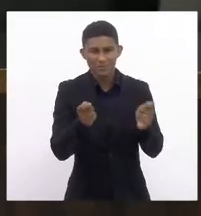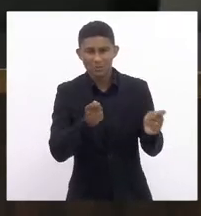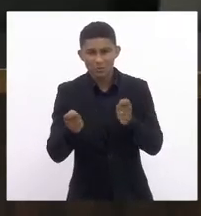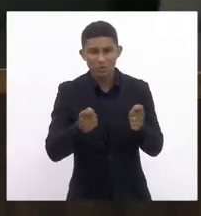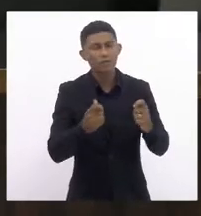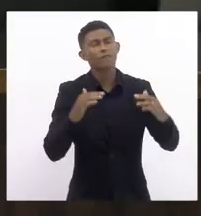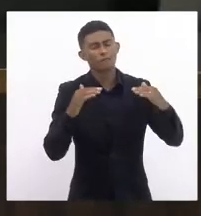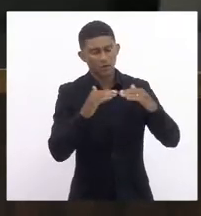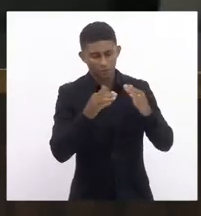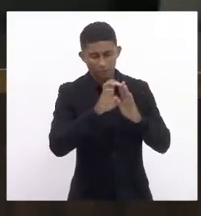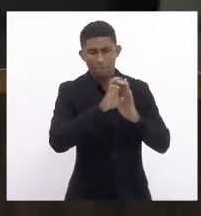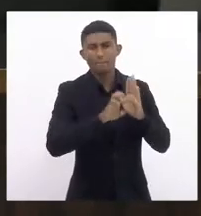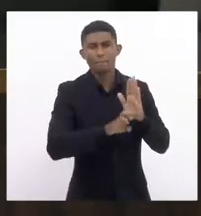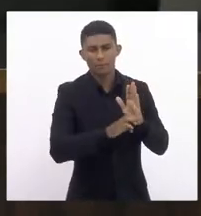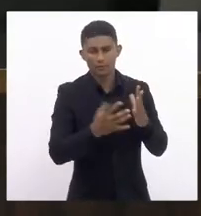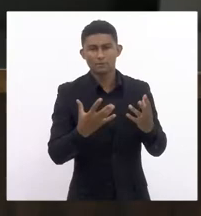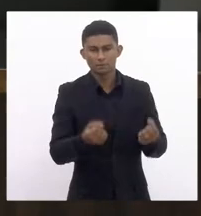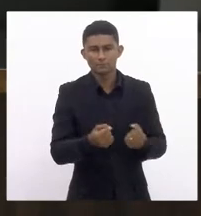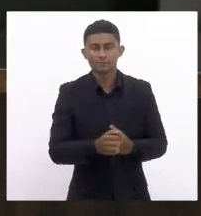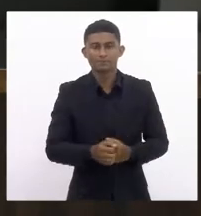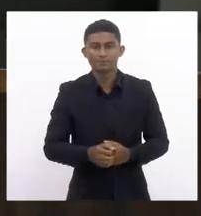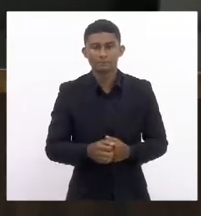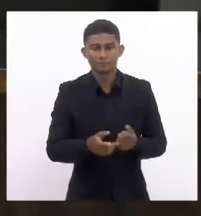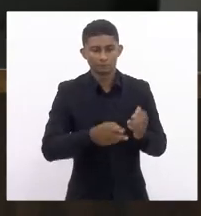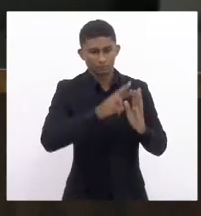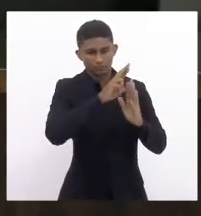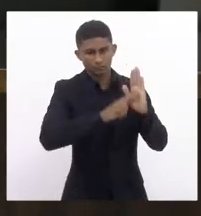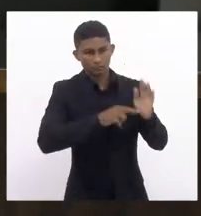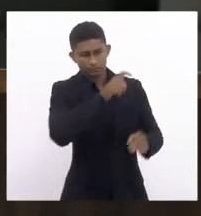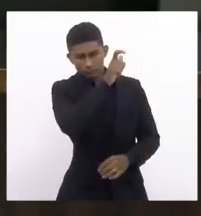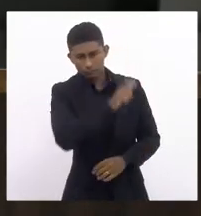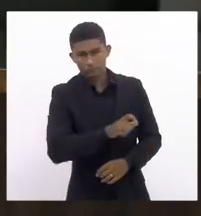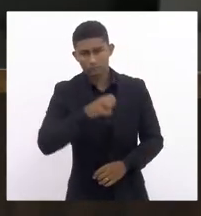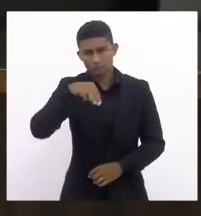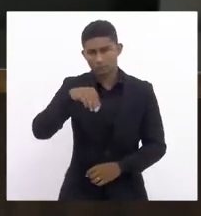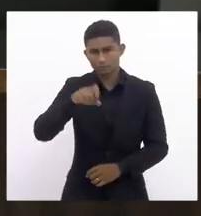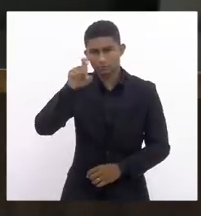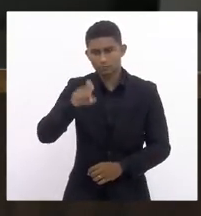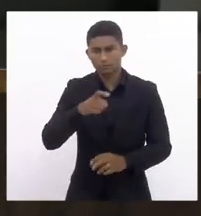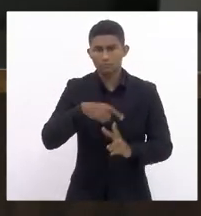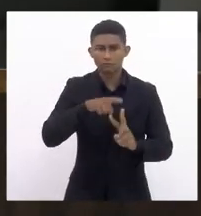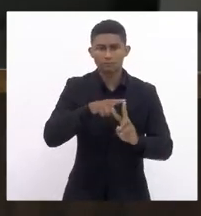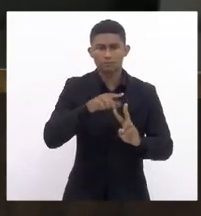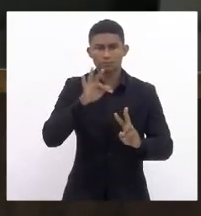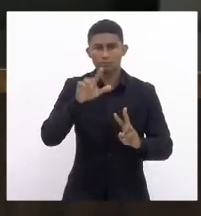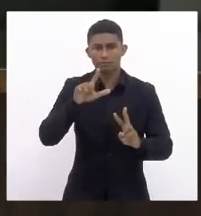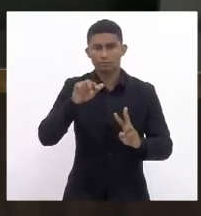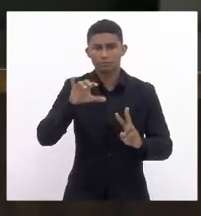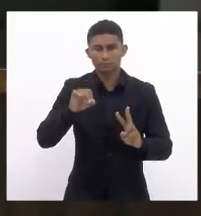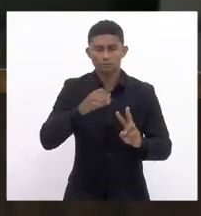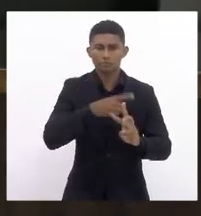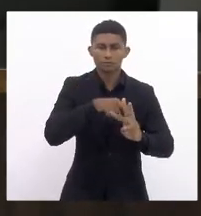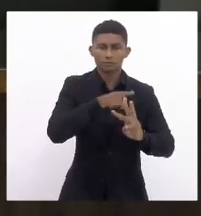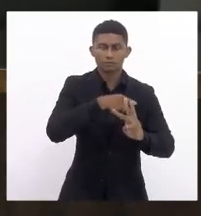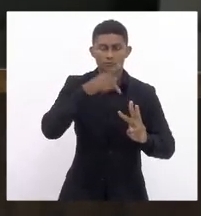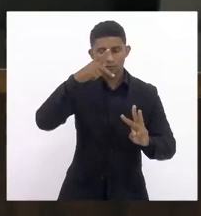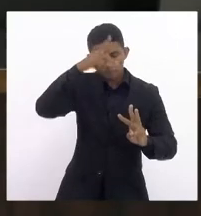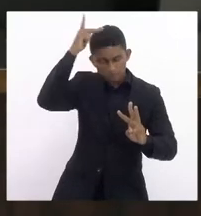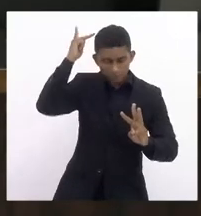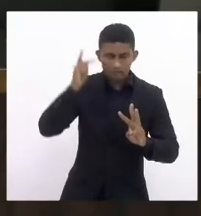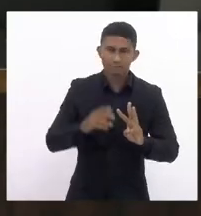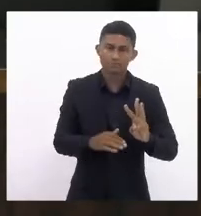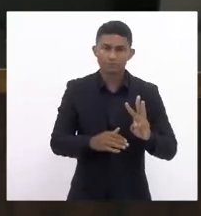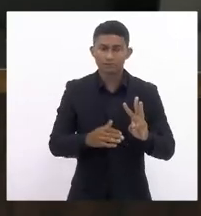com as emendas da Comissão de Educação. Relatores, Max Lemos, Gil Viana, Flávio Serafini e Luiz Paulo. Para